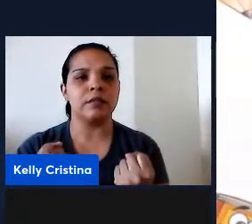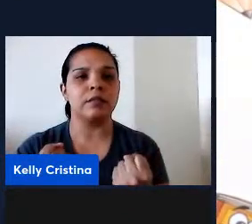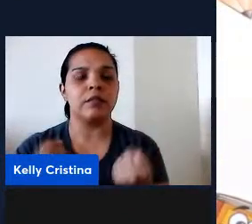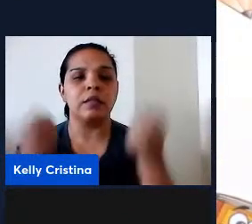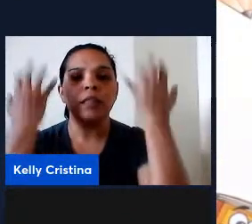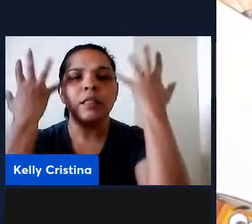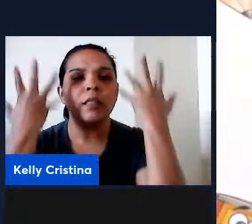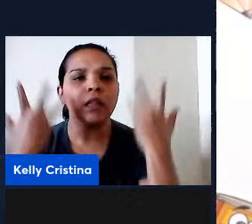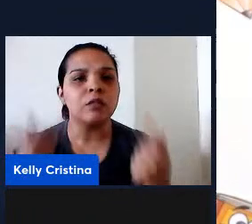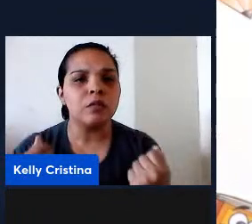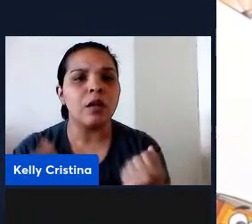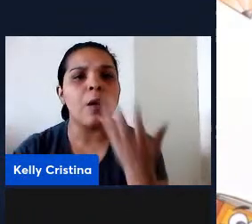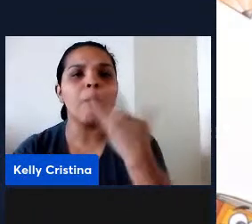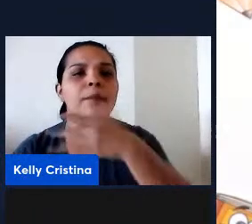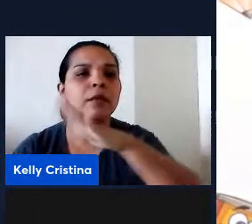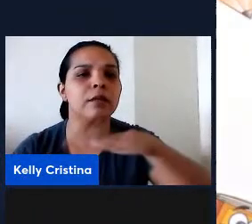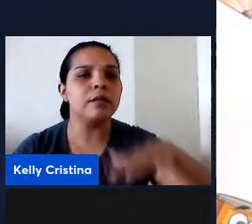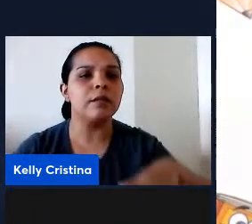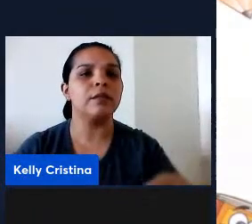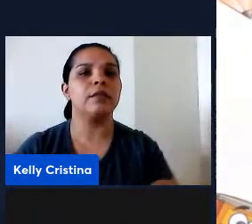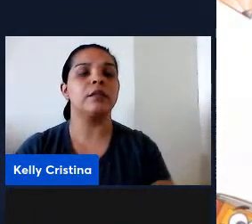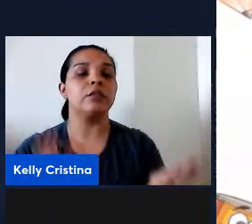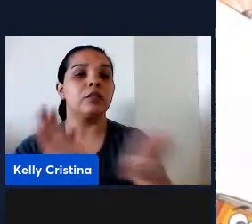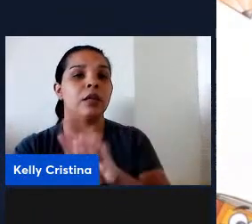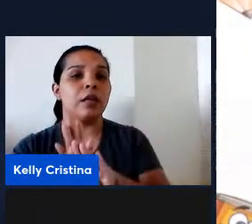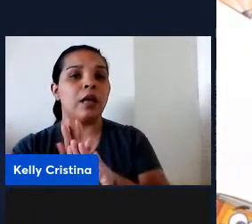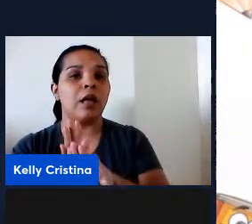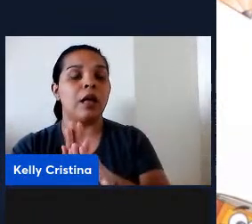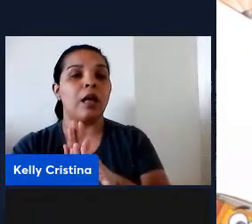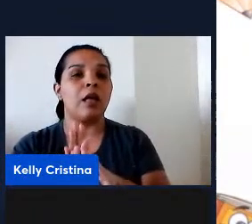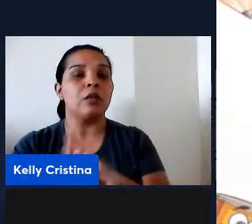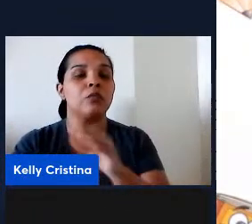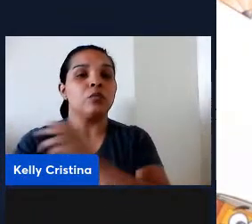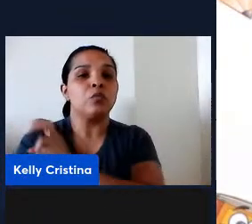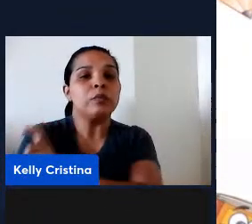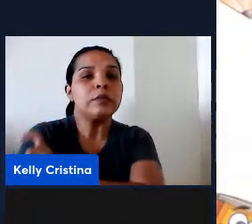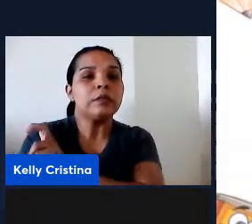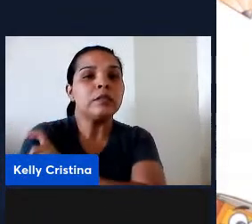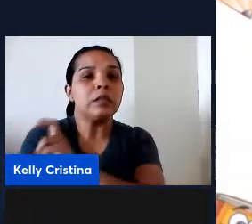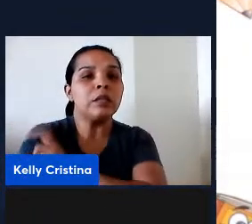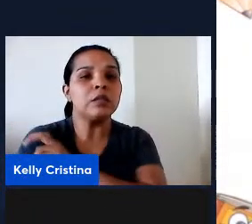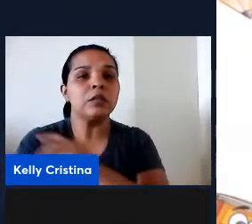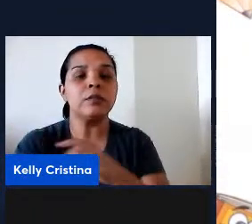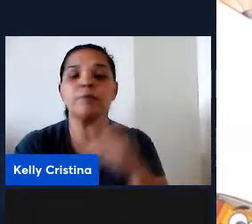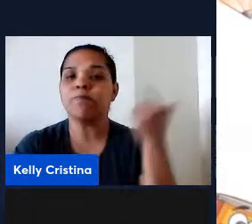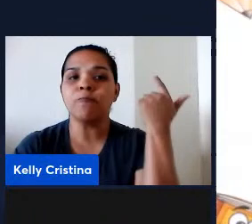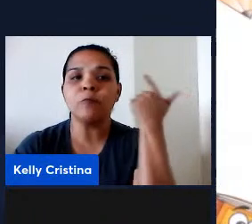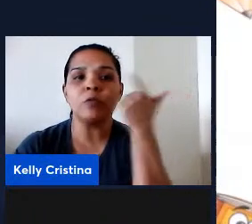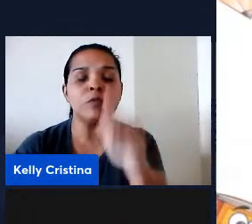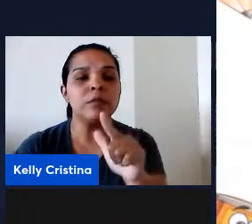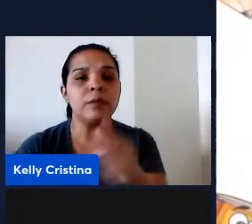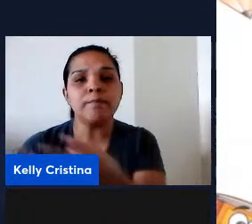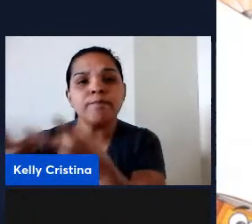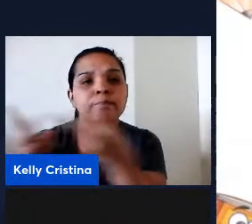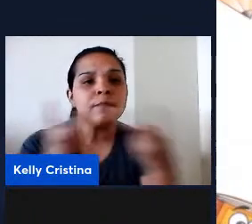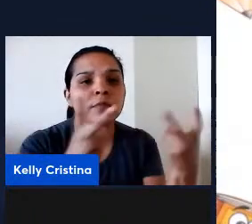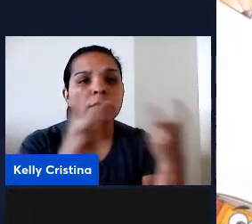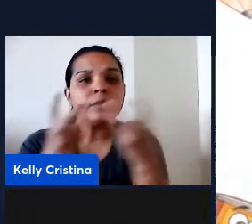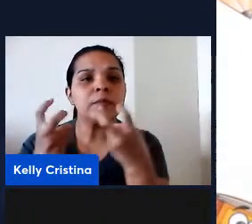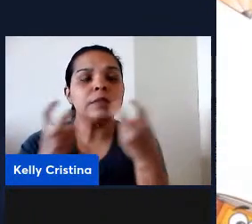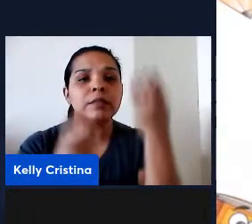natural uma criança chegar ao final do quinto ano e não conseguir ainda decodificar símbolos linguísticos, né?